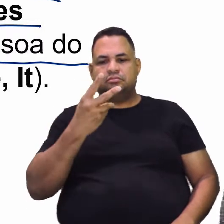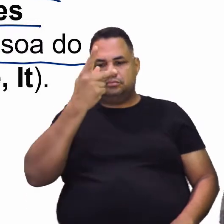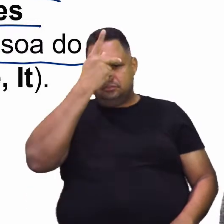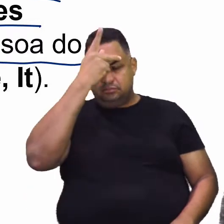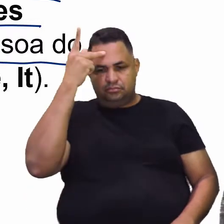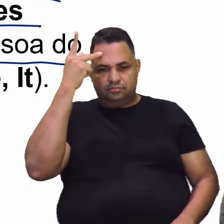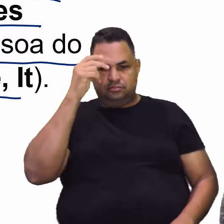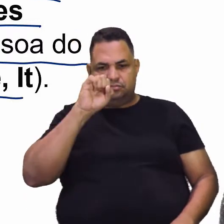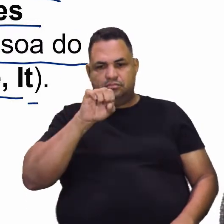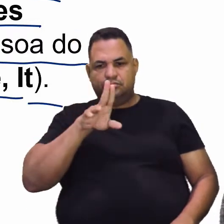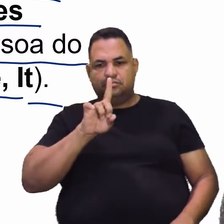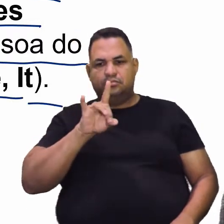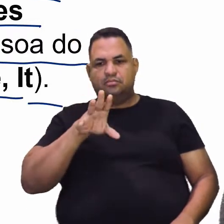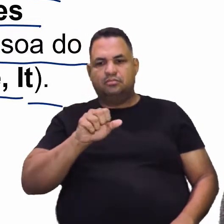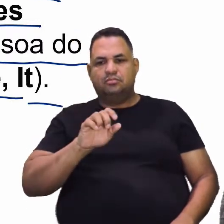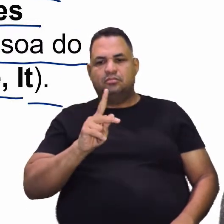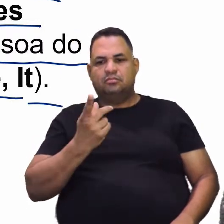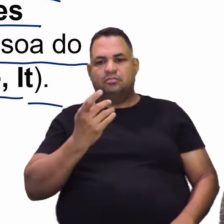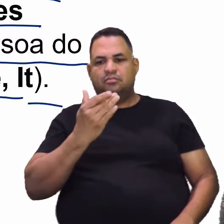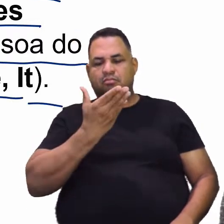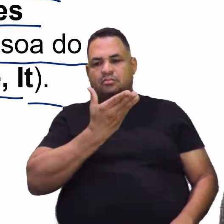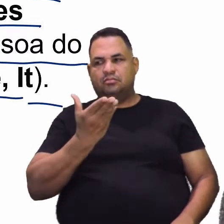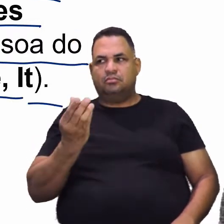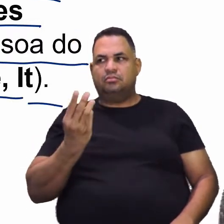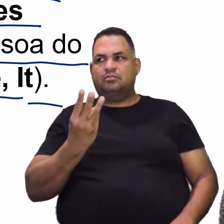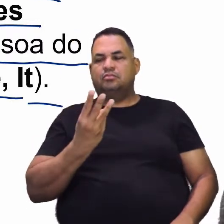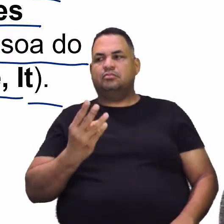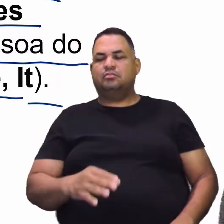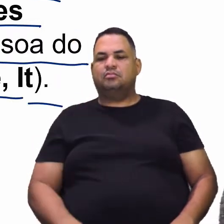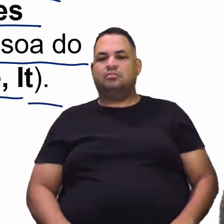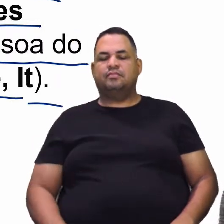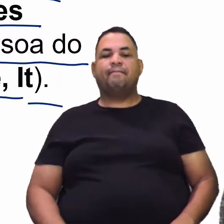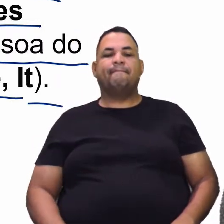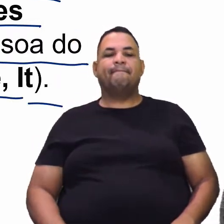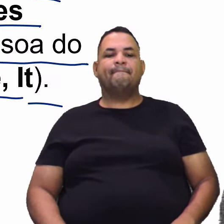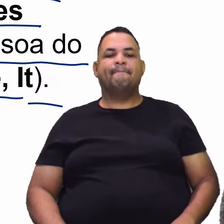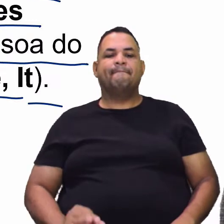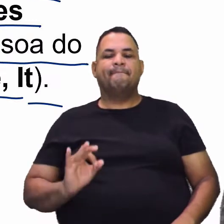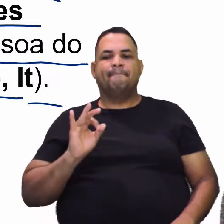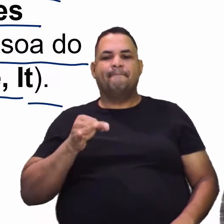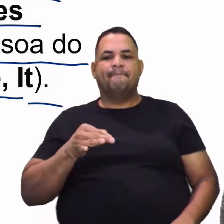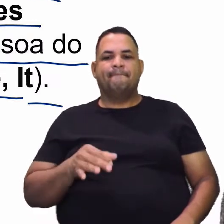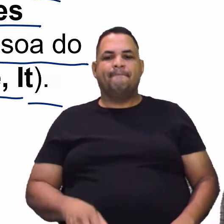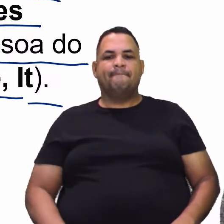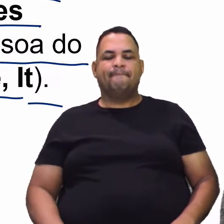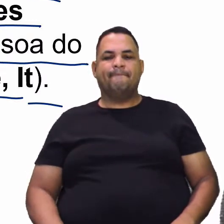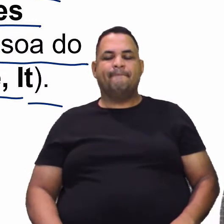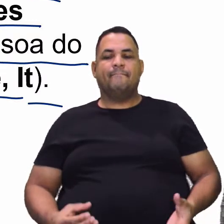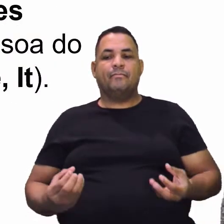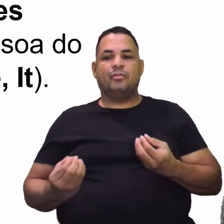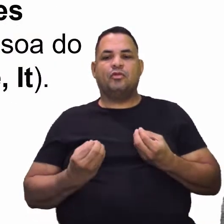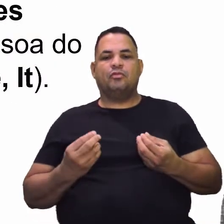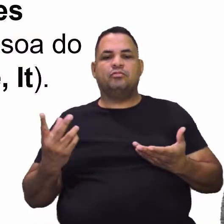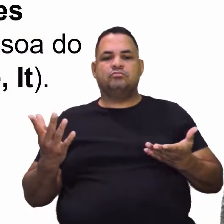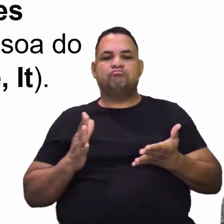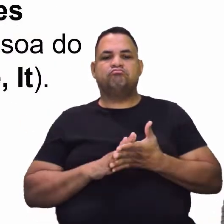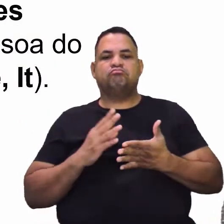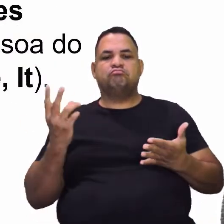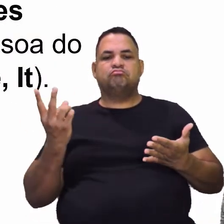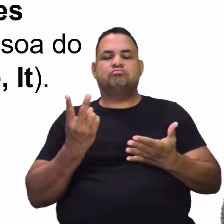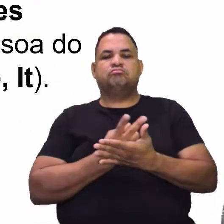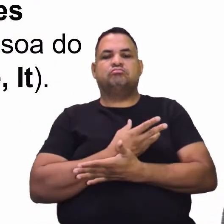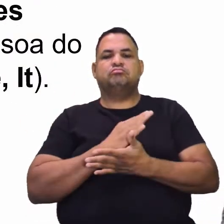do singular, que é he, she, it. Apenas esses três. Do singular, certo? E como é que vai ficar